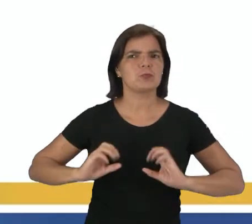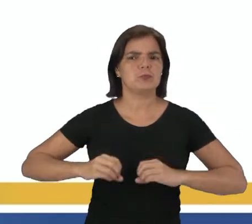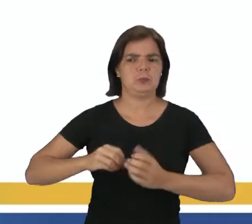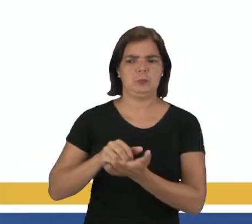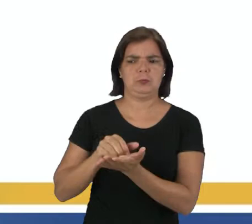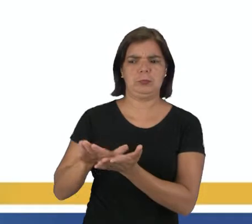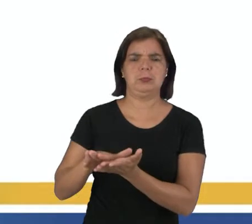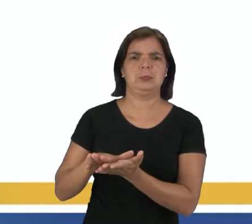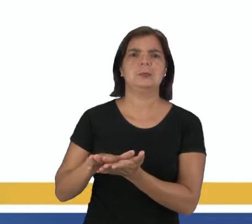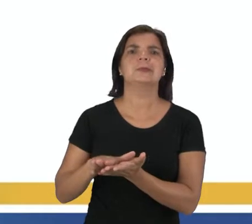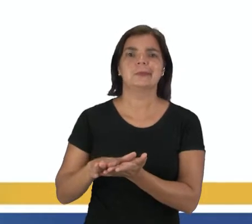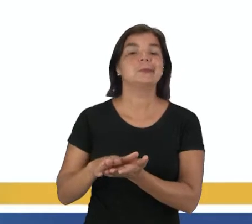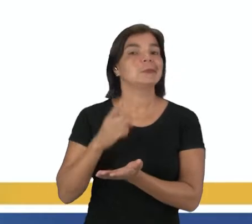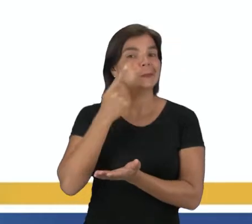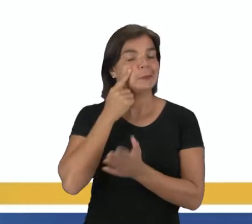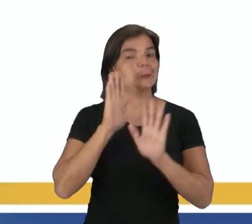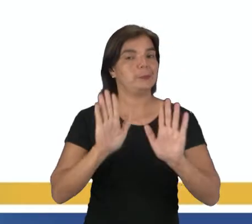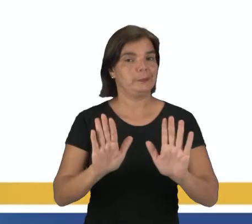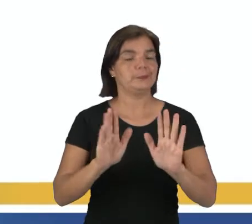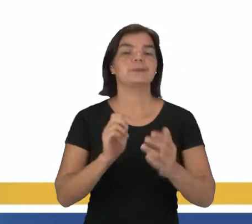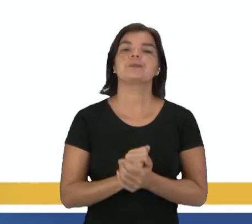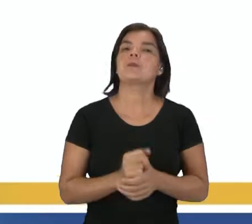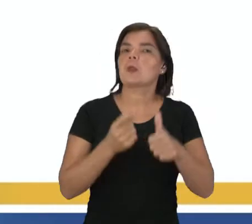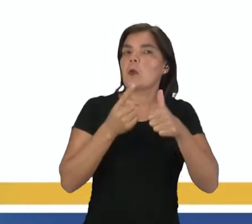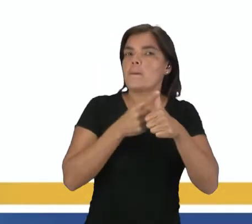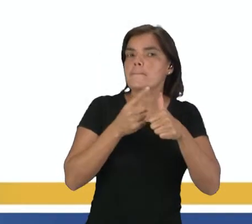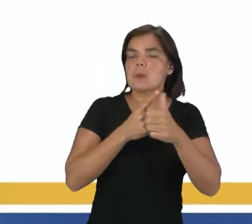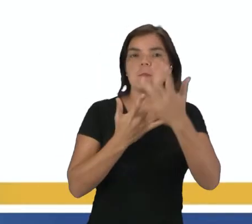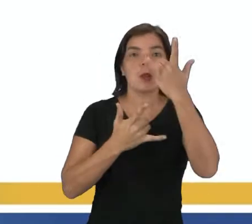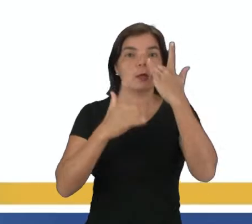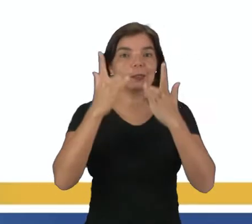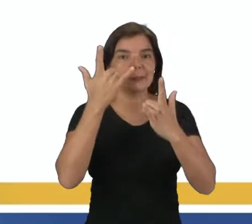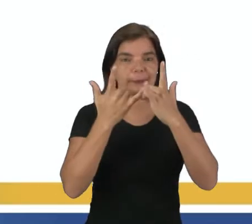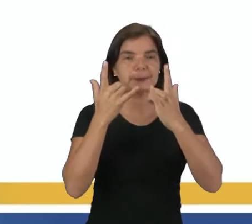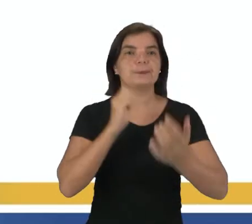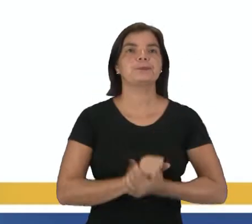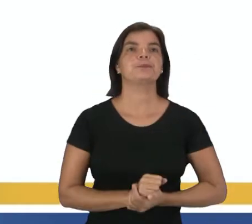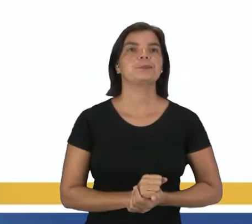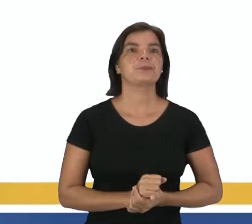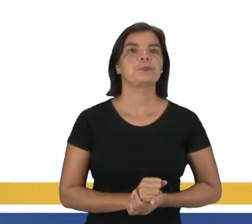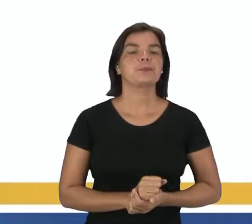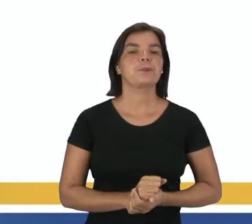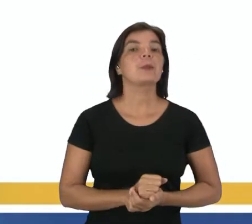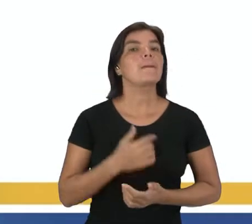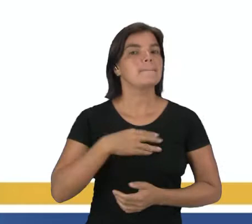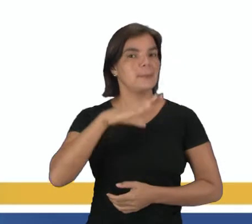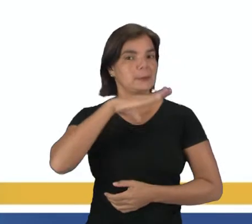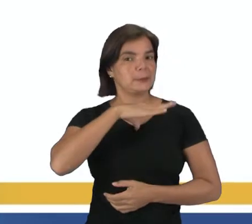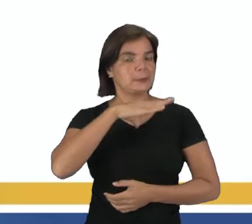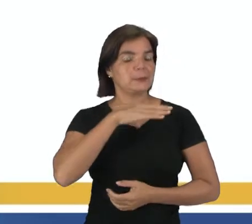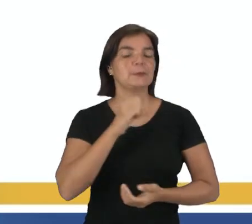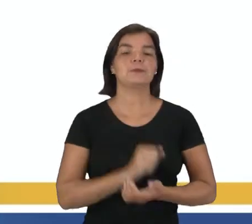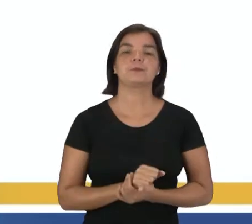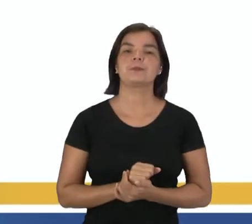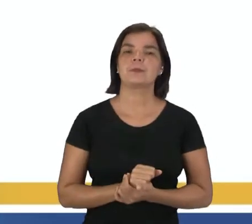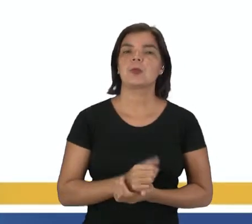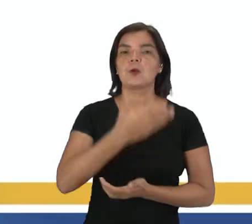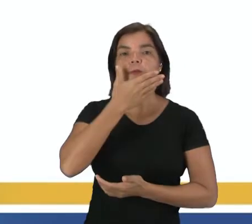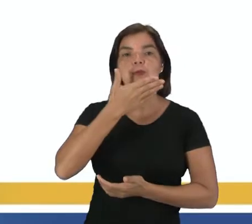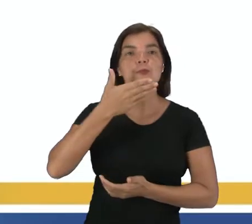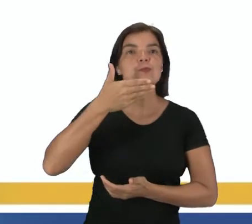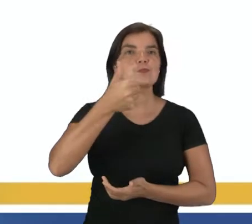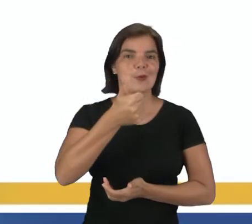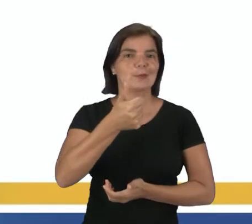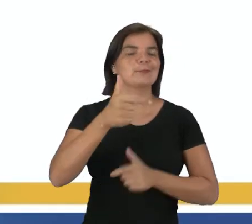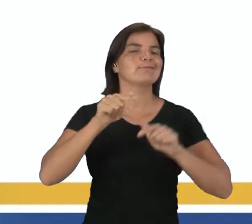expulsam é então vamos para o parque vamos para aqueles que atraem para a cidade que atraíram